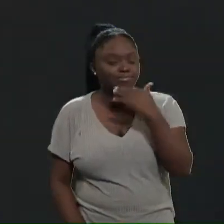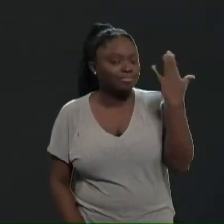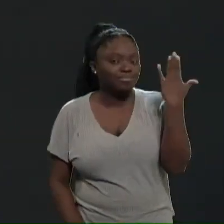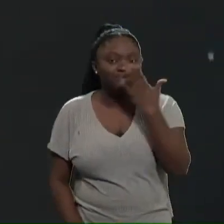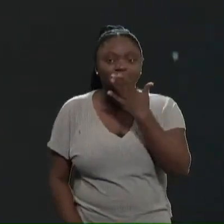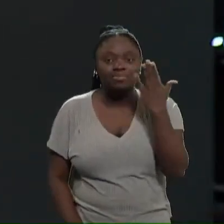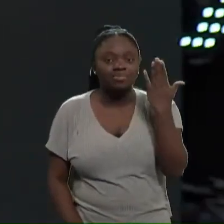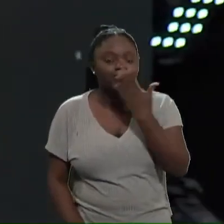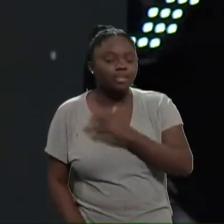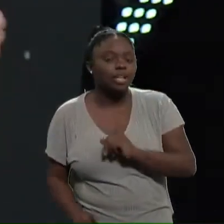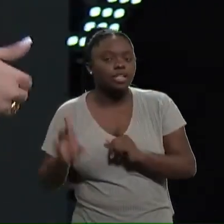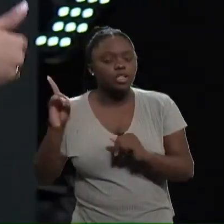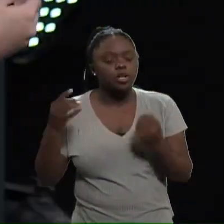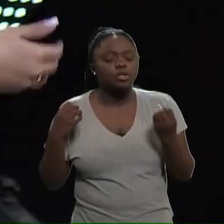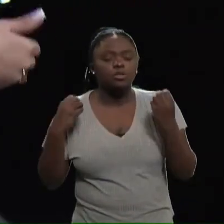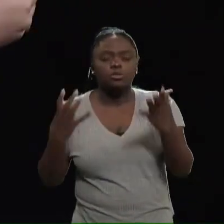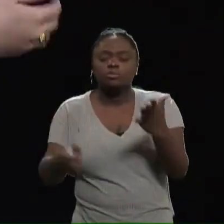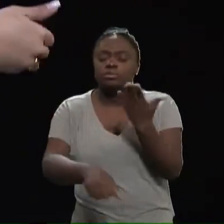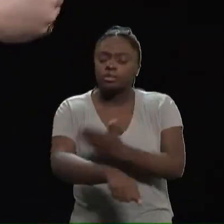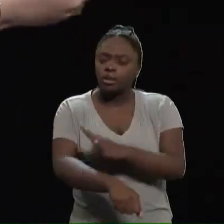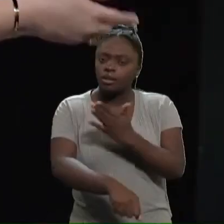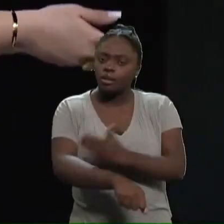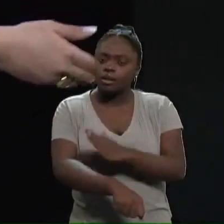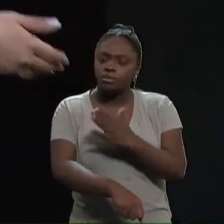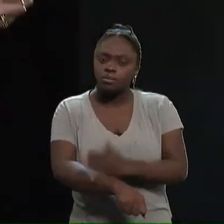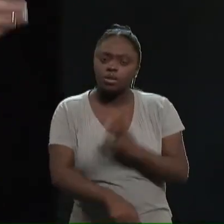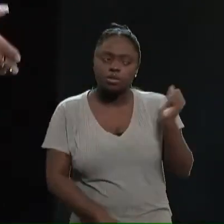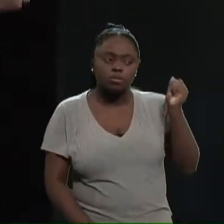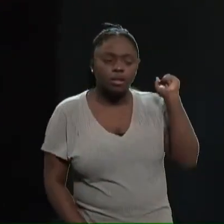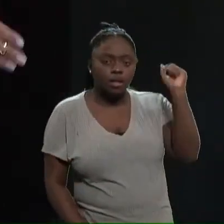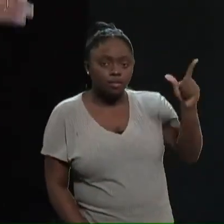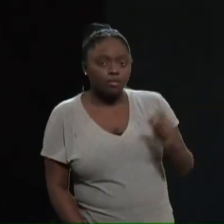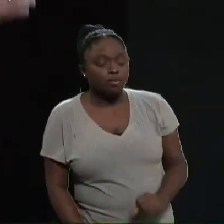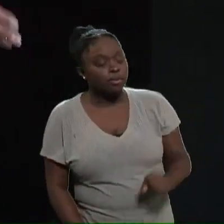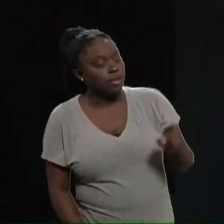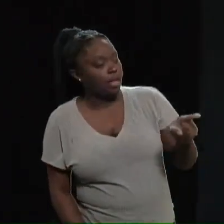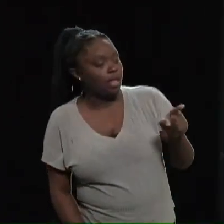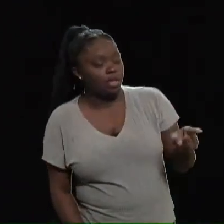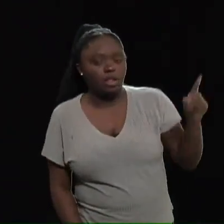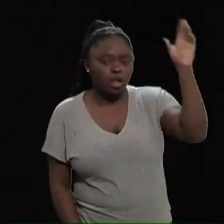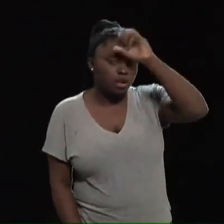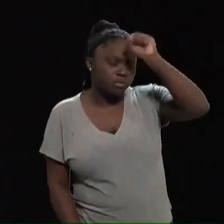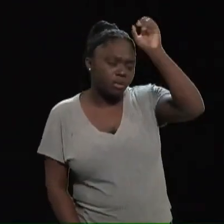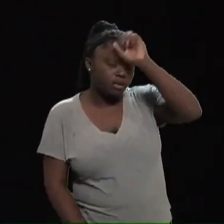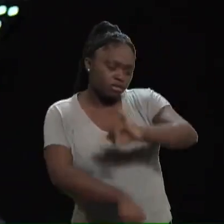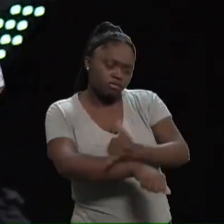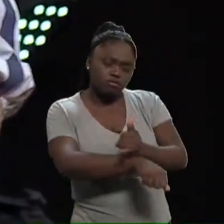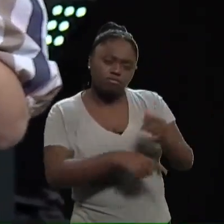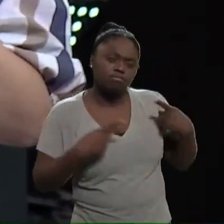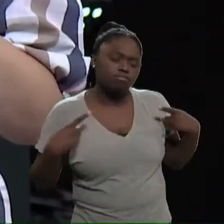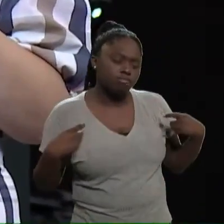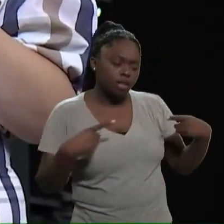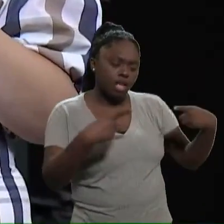está dando um treinamento elitizado para Davi. Davi não está aprendendo estratégia de guerra no mata-mata contra